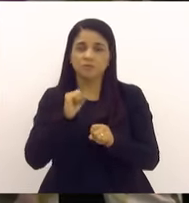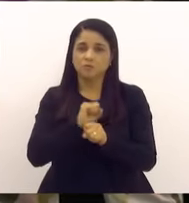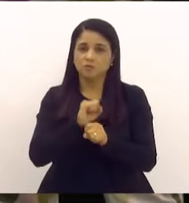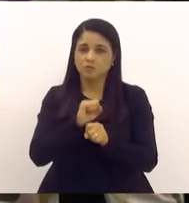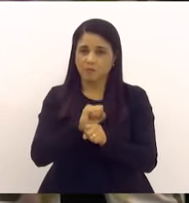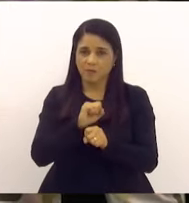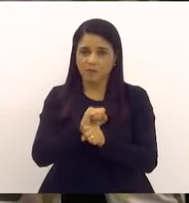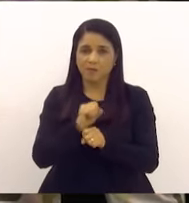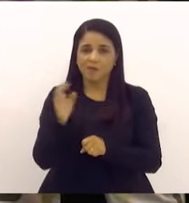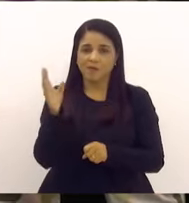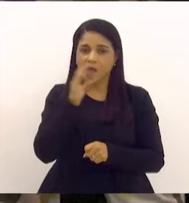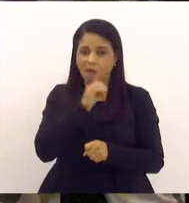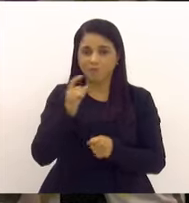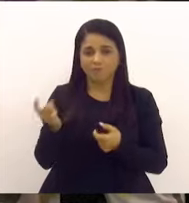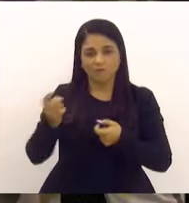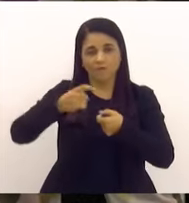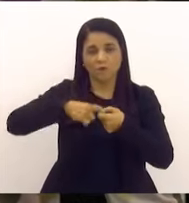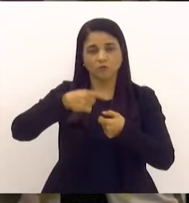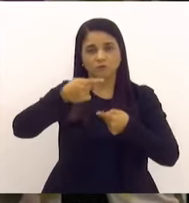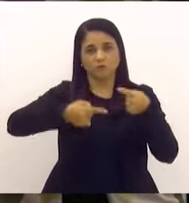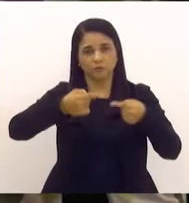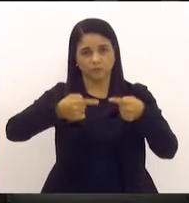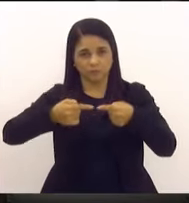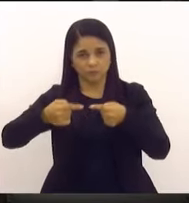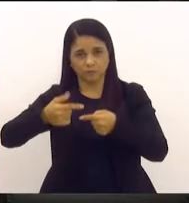presidente, ele possa voltar em segunda discussão.